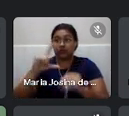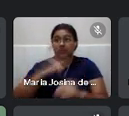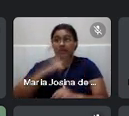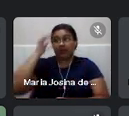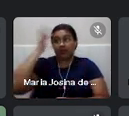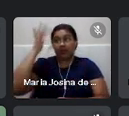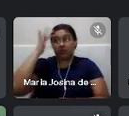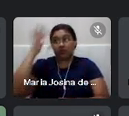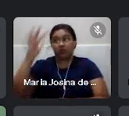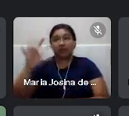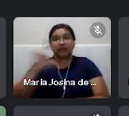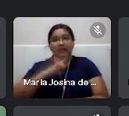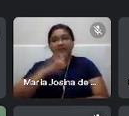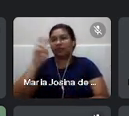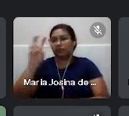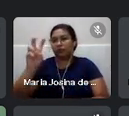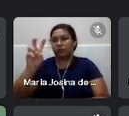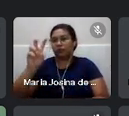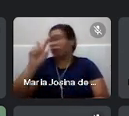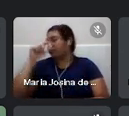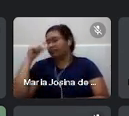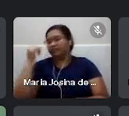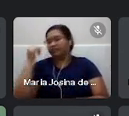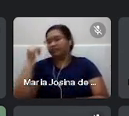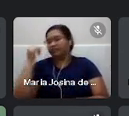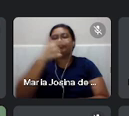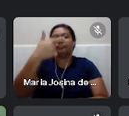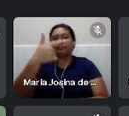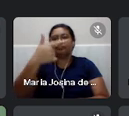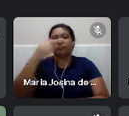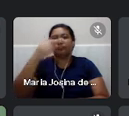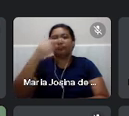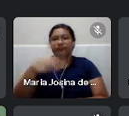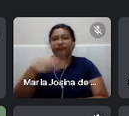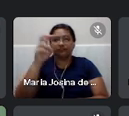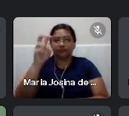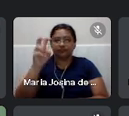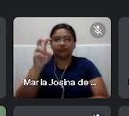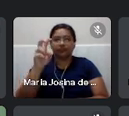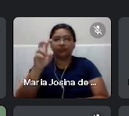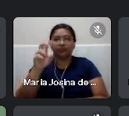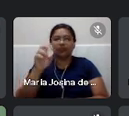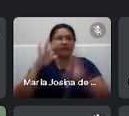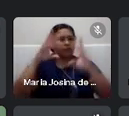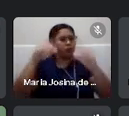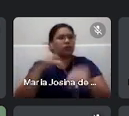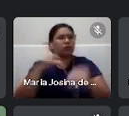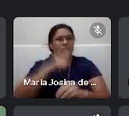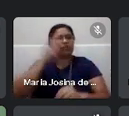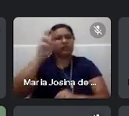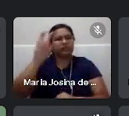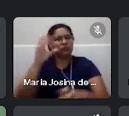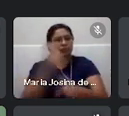garantido, e quem fizer tudo tem o 5 garantido. Então, vão ser